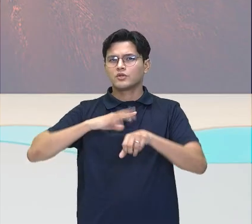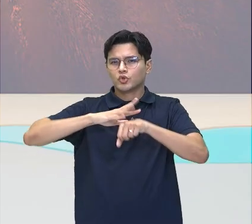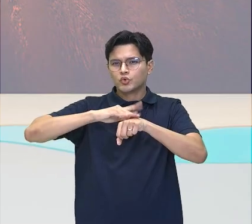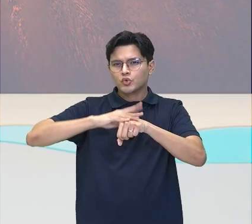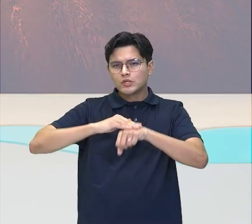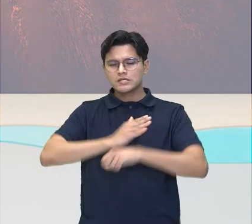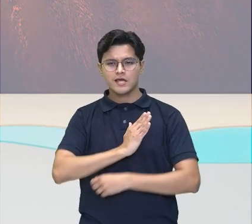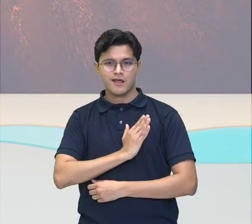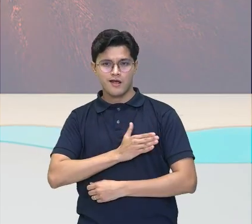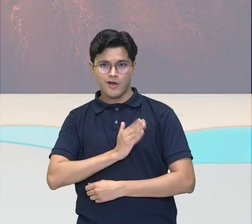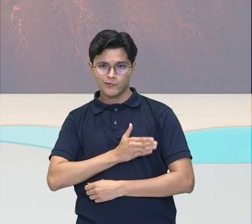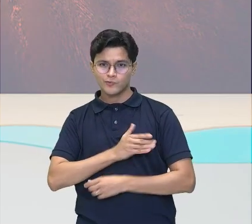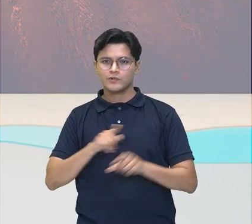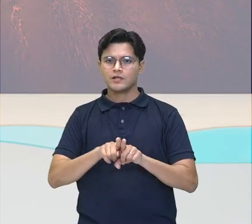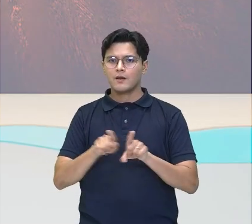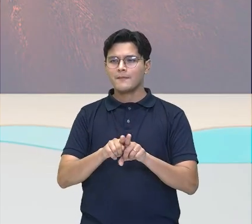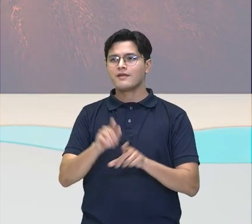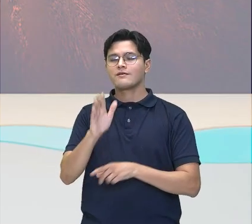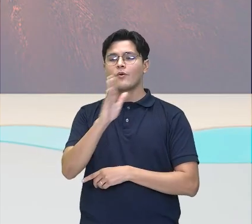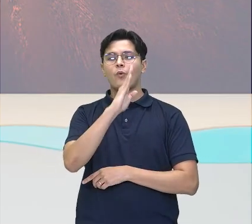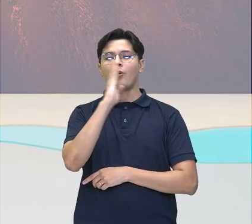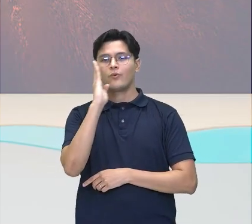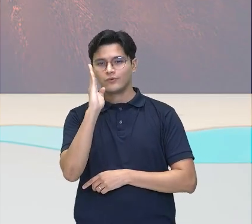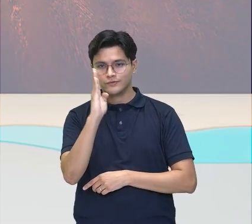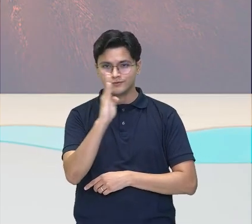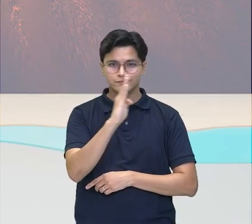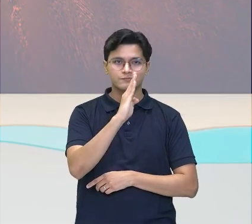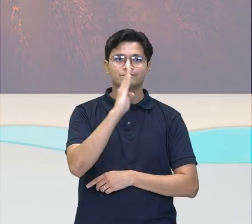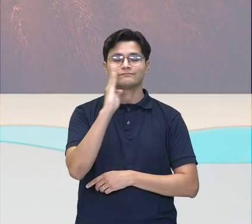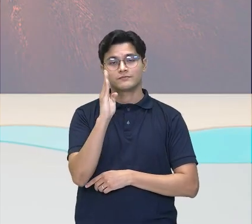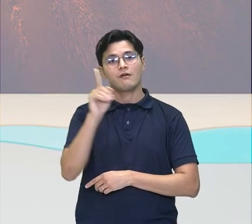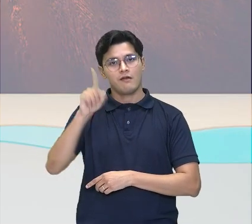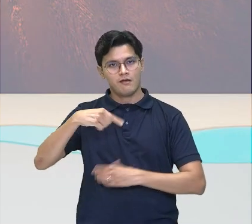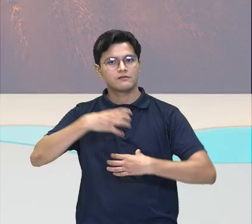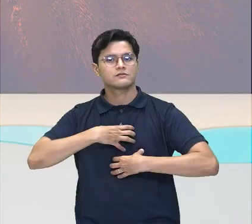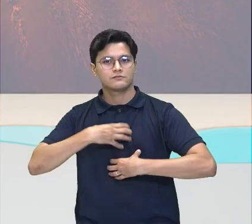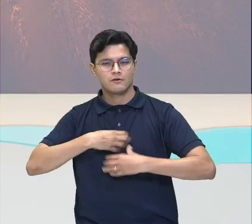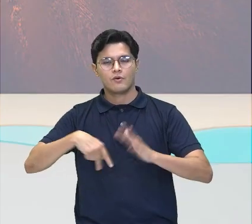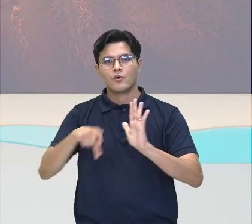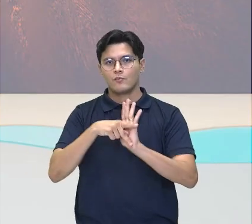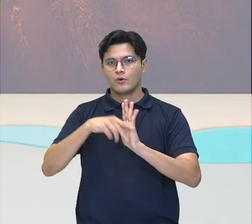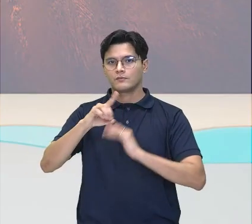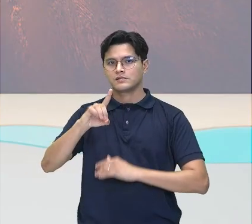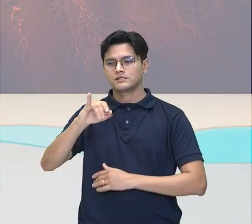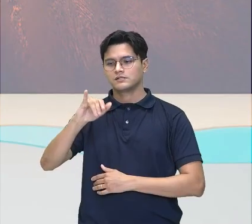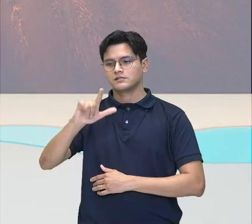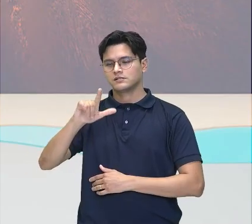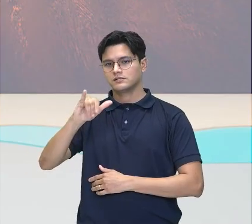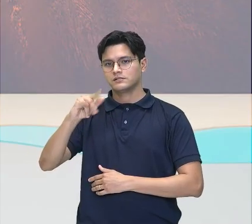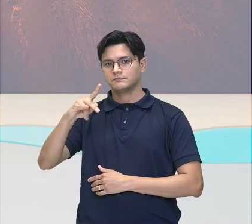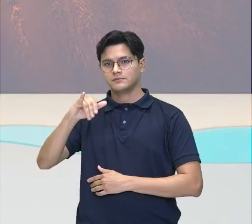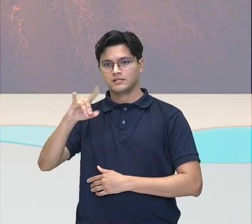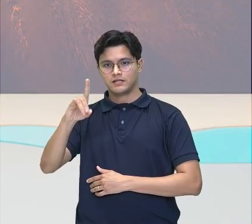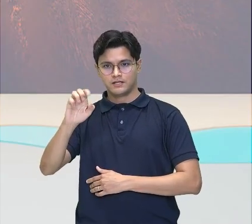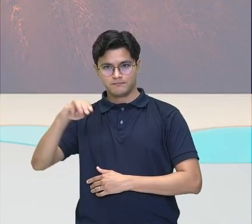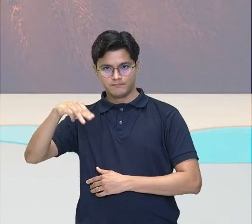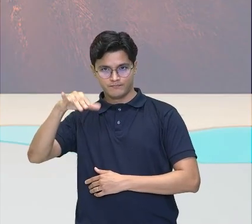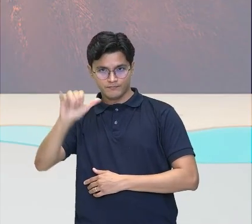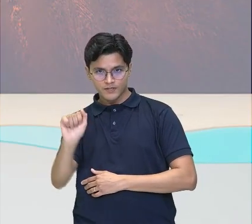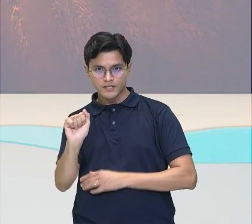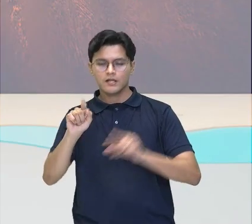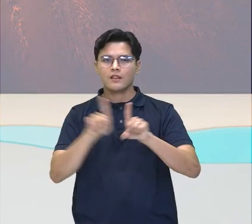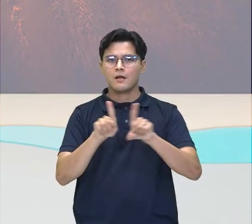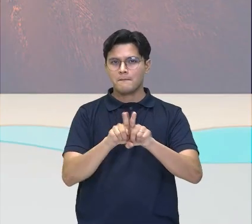tonturas, são todos aí sinais e sintomas da dislipidemia. A gente vai ter também, olha só, perda de equilíbrio, você vai ter um pouco mais